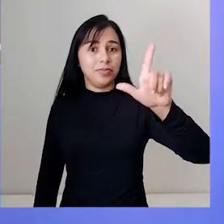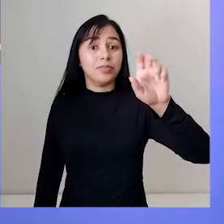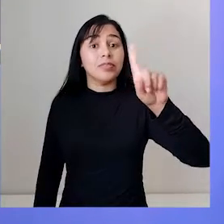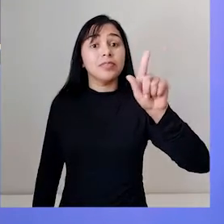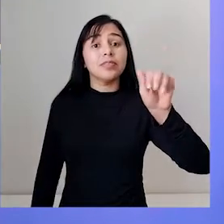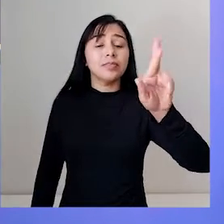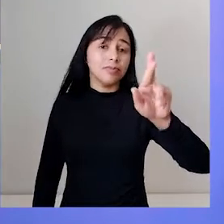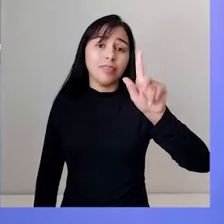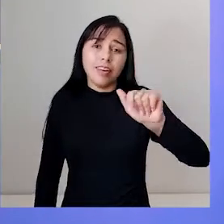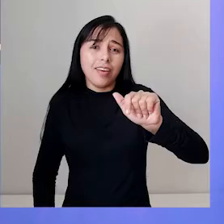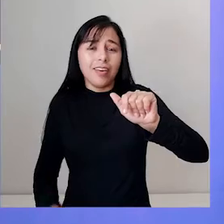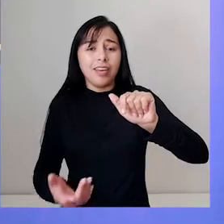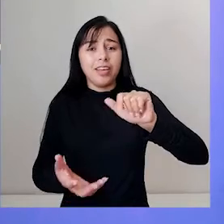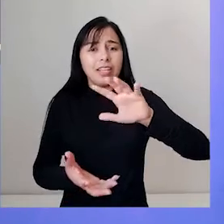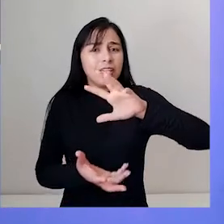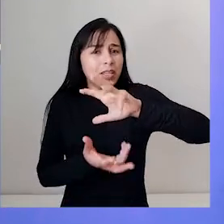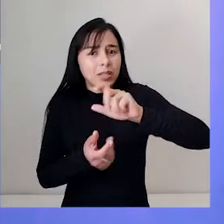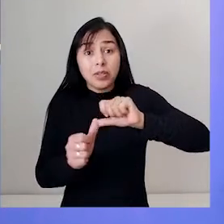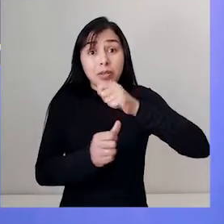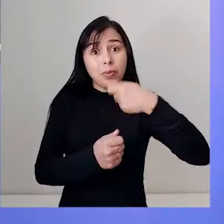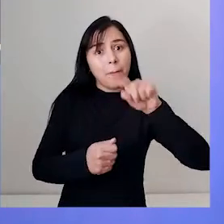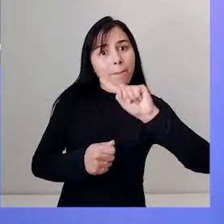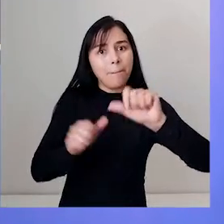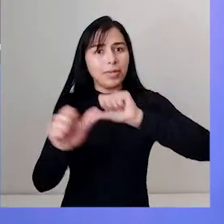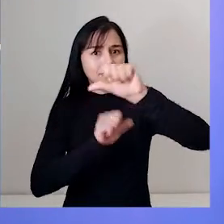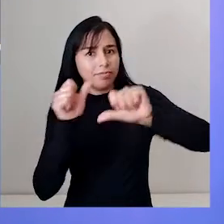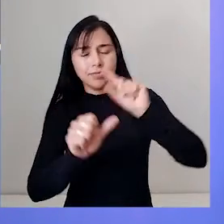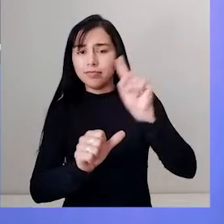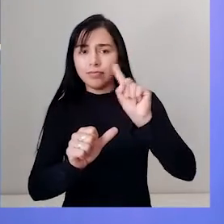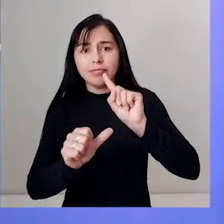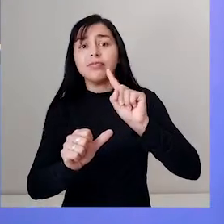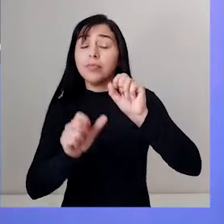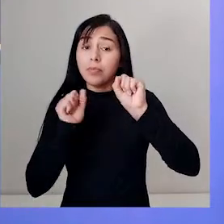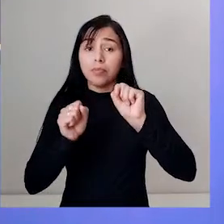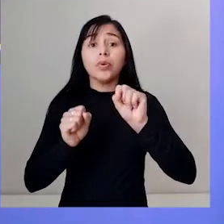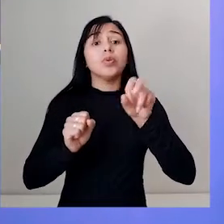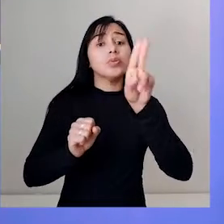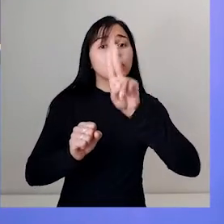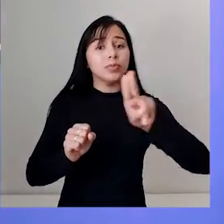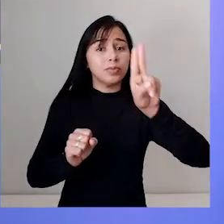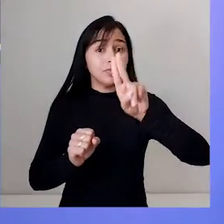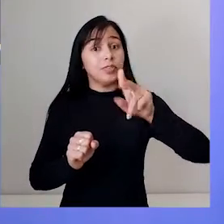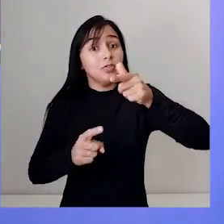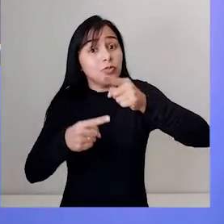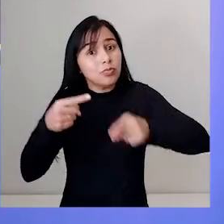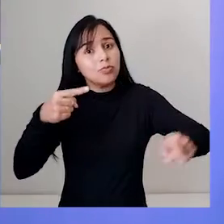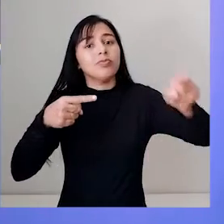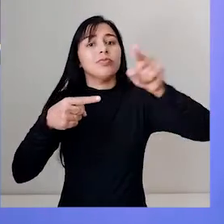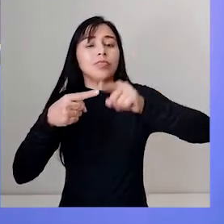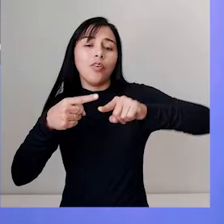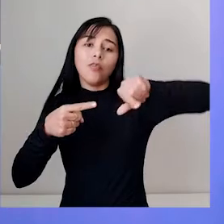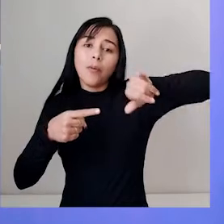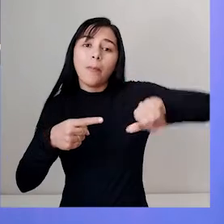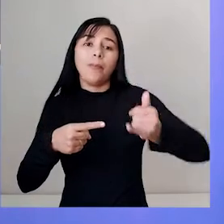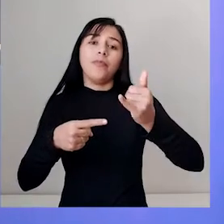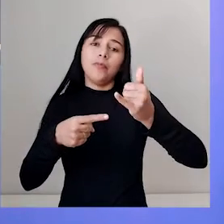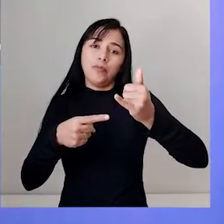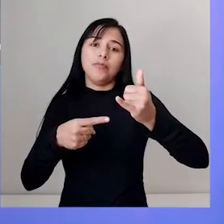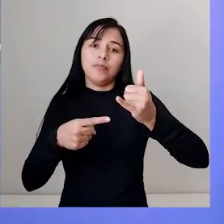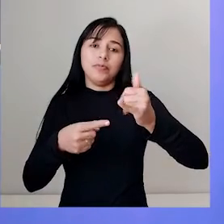uma transformação, podendo ser utilizado em casa da forma que